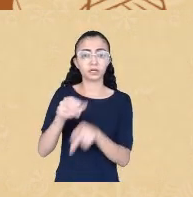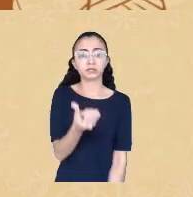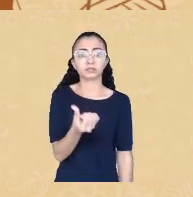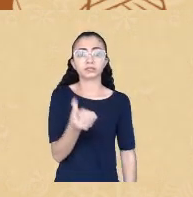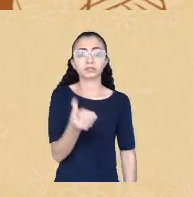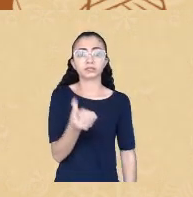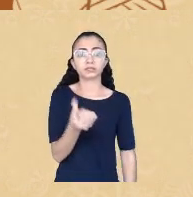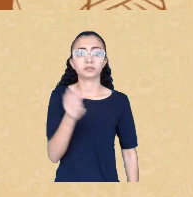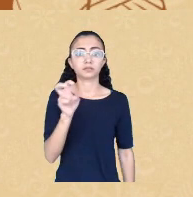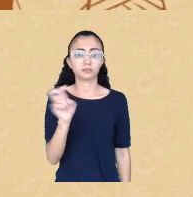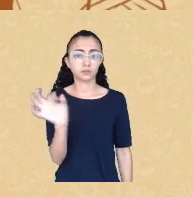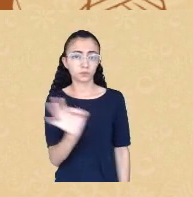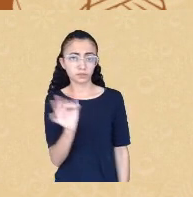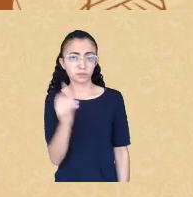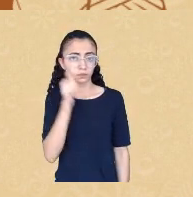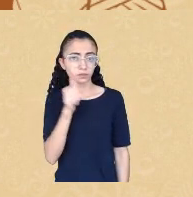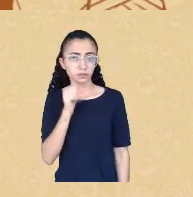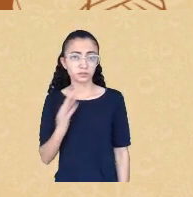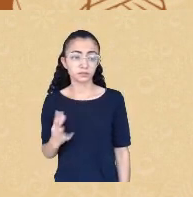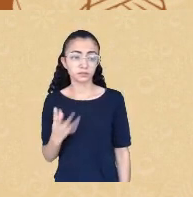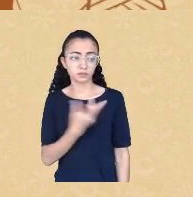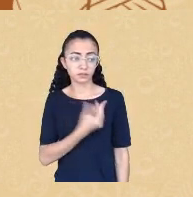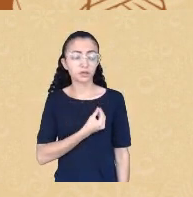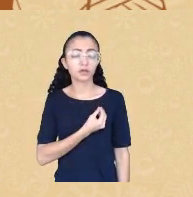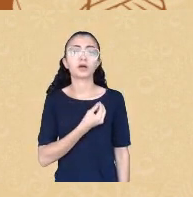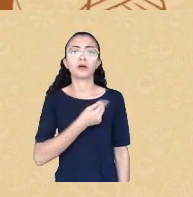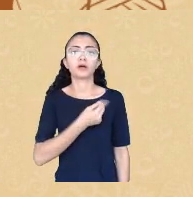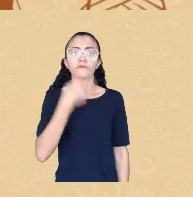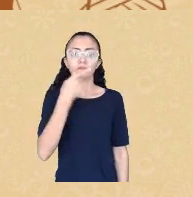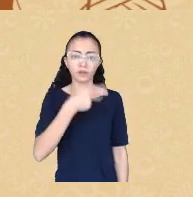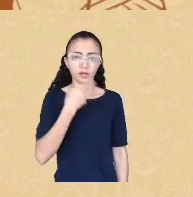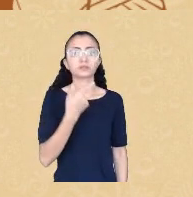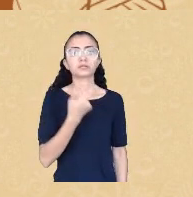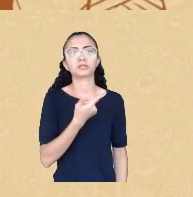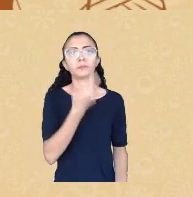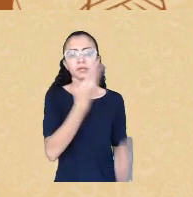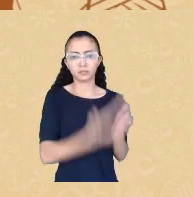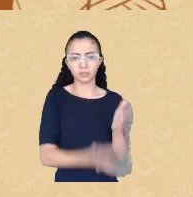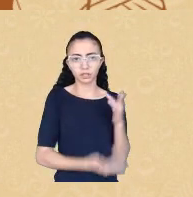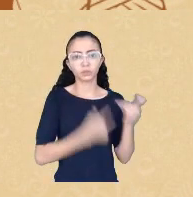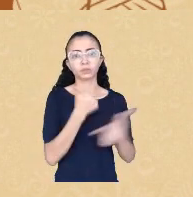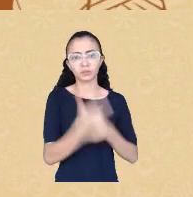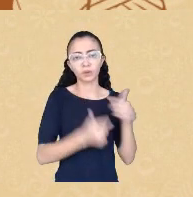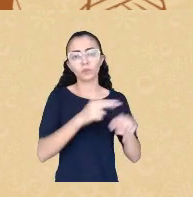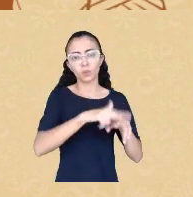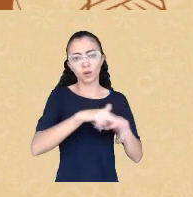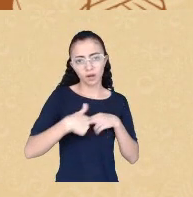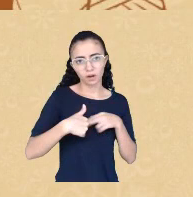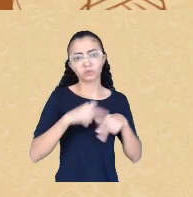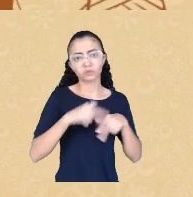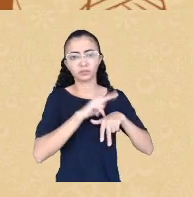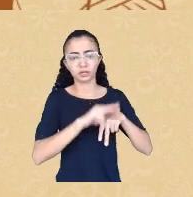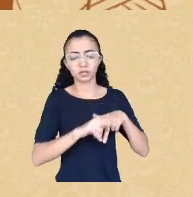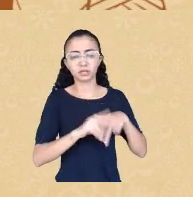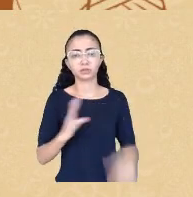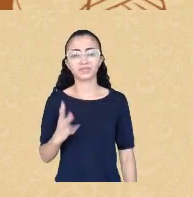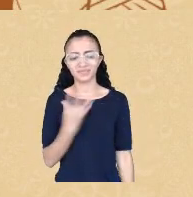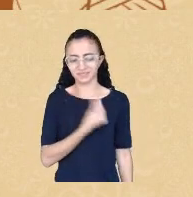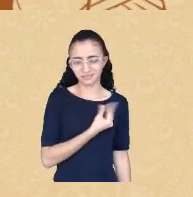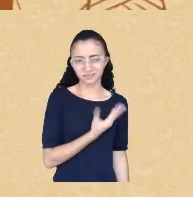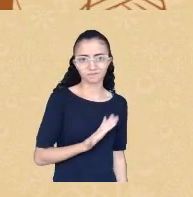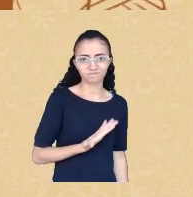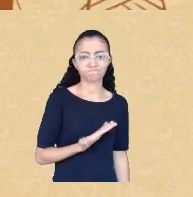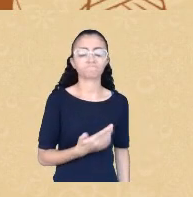trans relataram ter perdido ou negado um emprego, né, por serem mulheres trans, e seguida